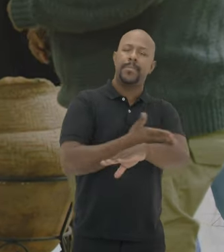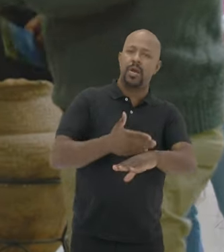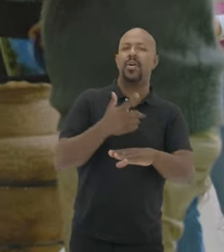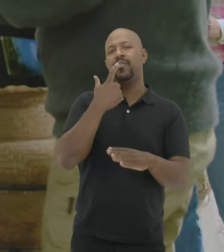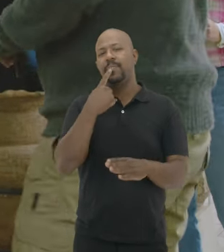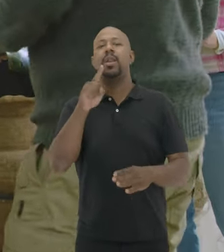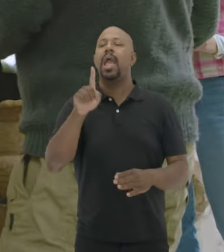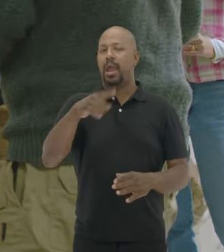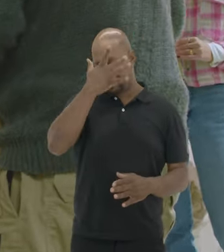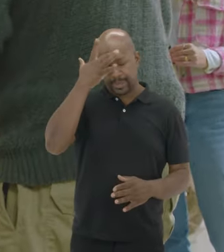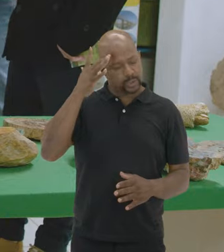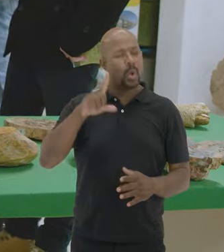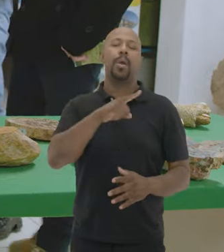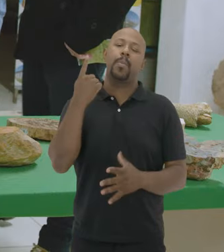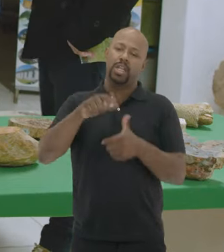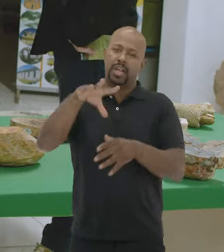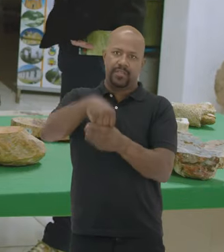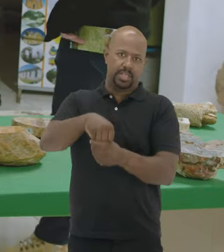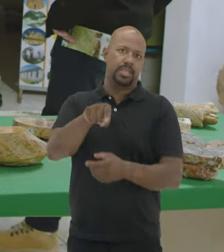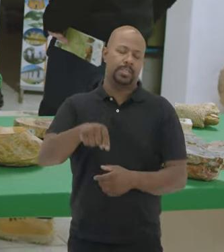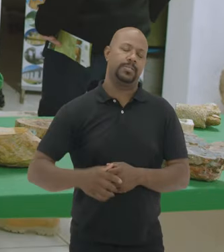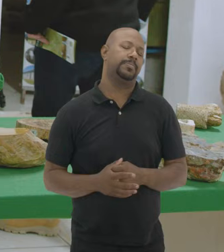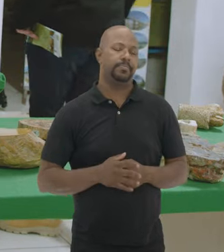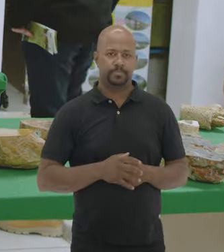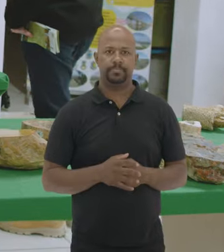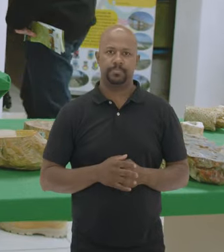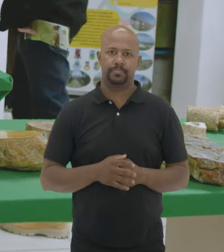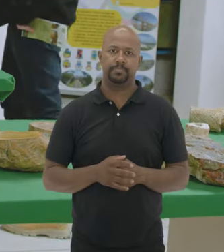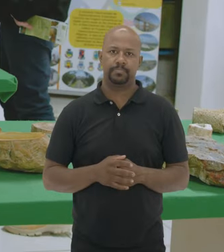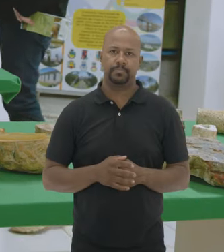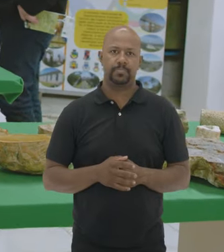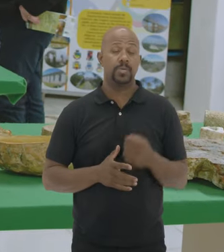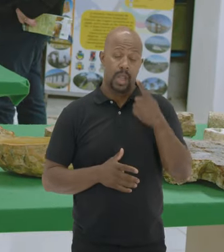vermelho tinha um ser humano mesa com artefatos olha as flechas